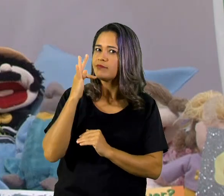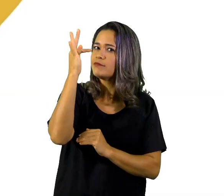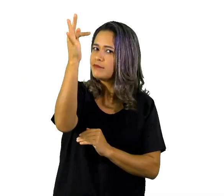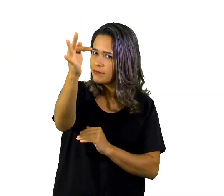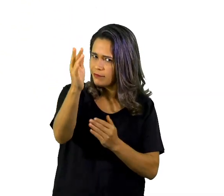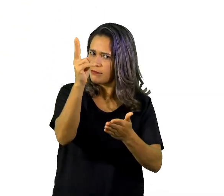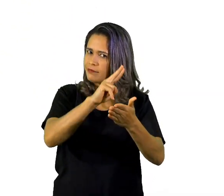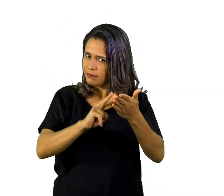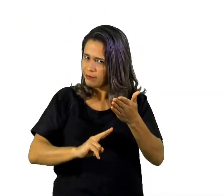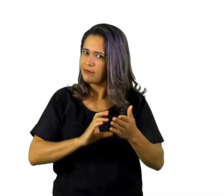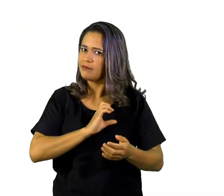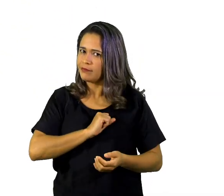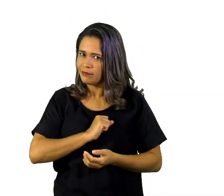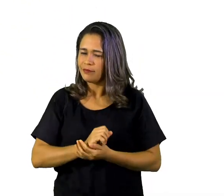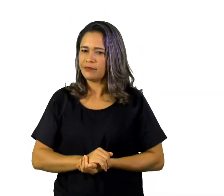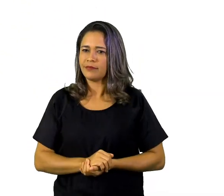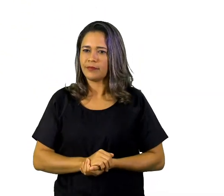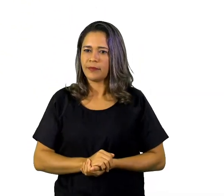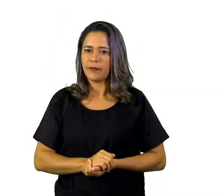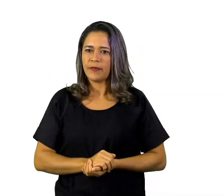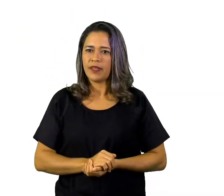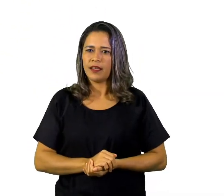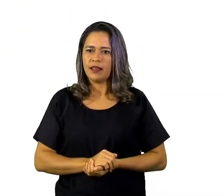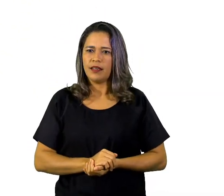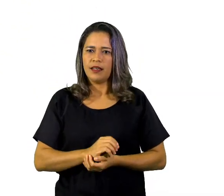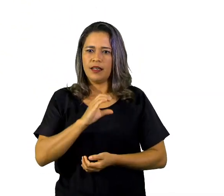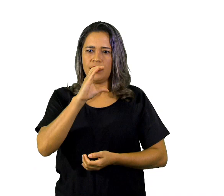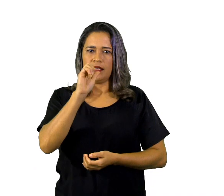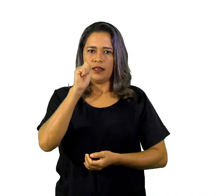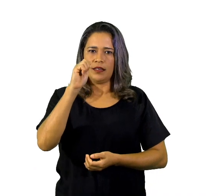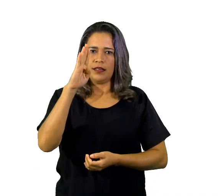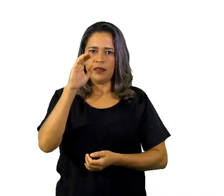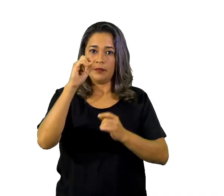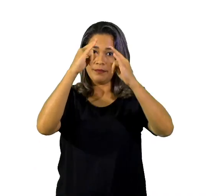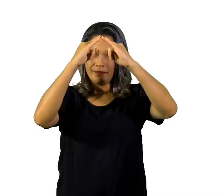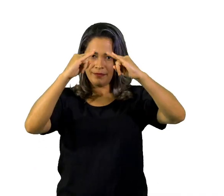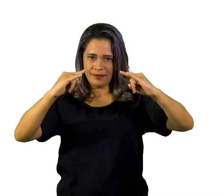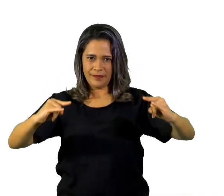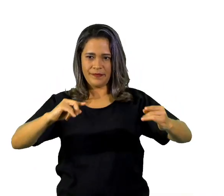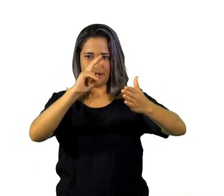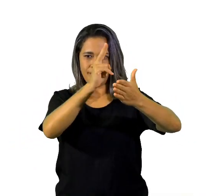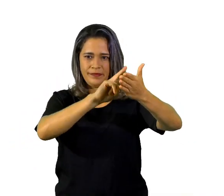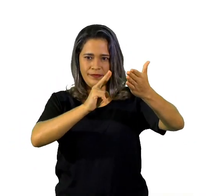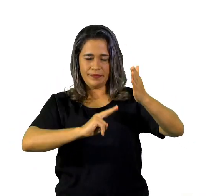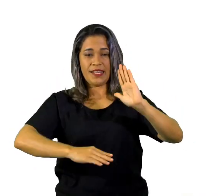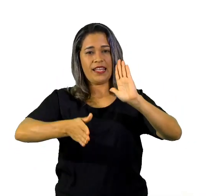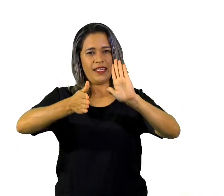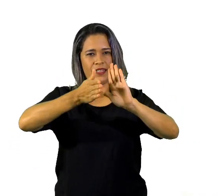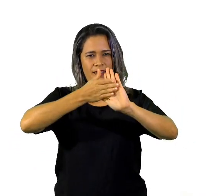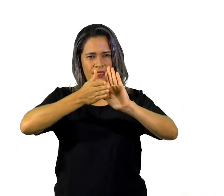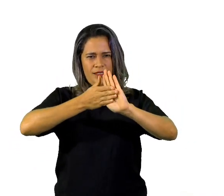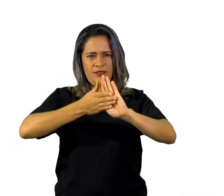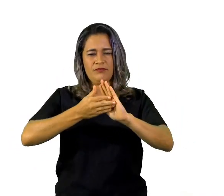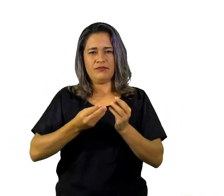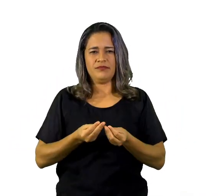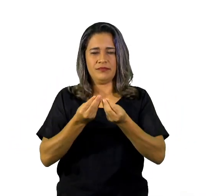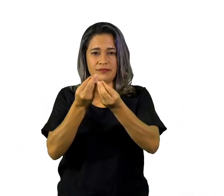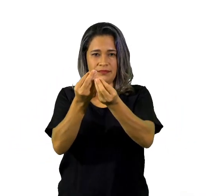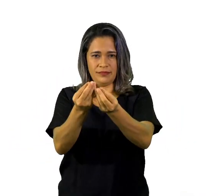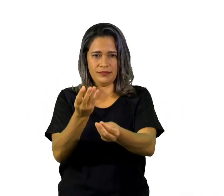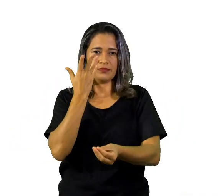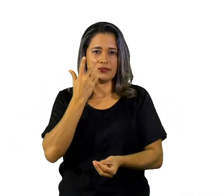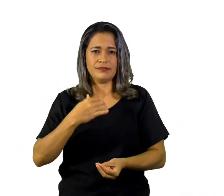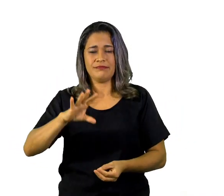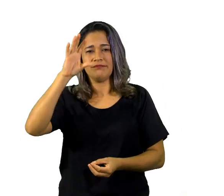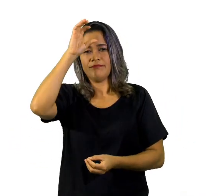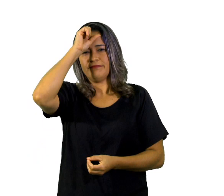futuro. Cabaninha da leitura. Essa proposta proporcionará à criança aprendizagens como